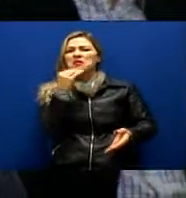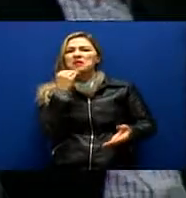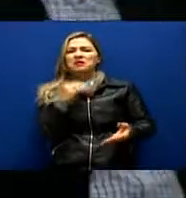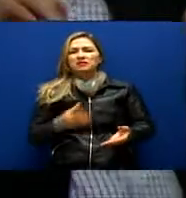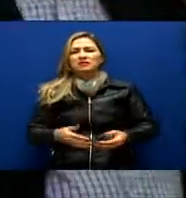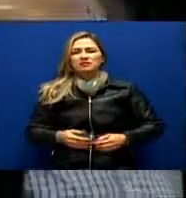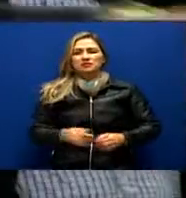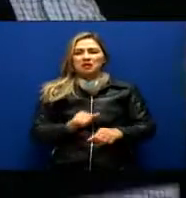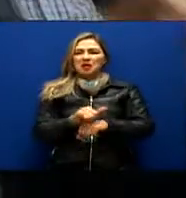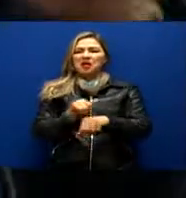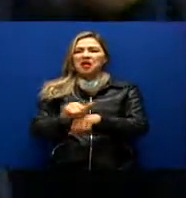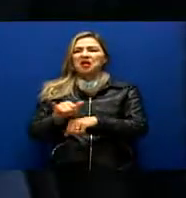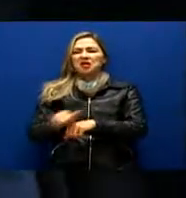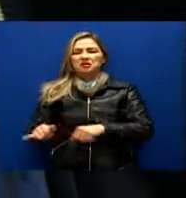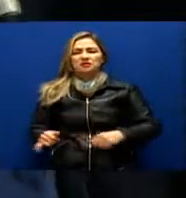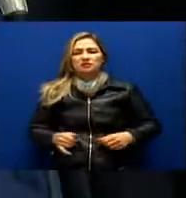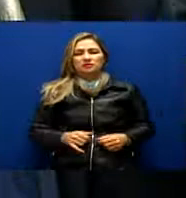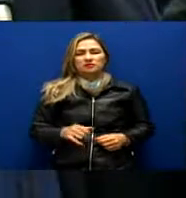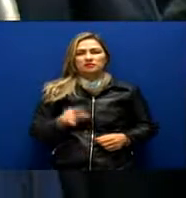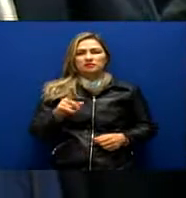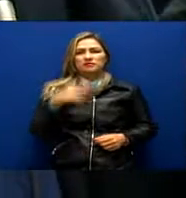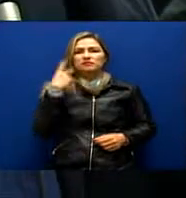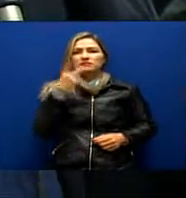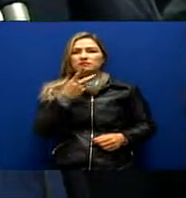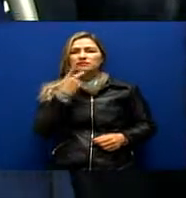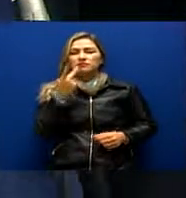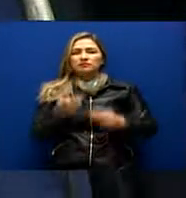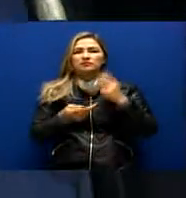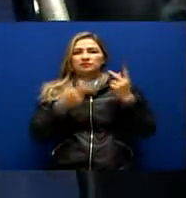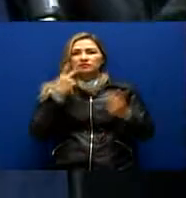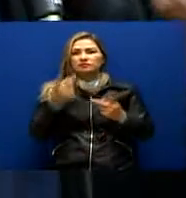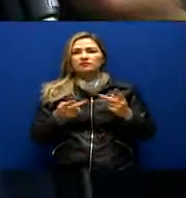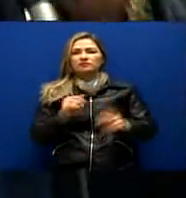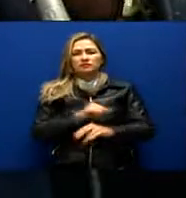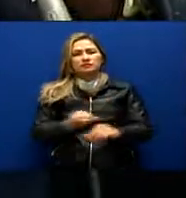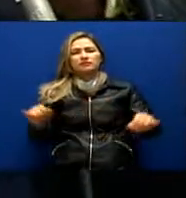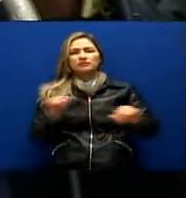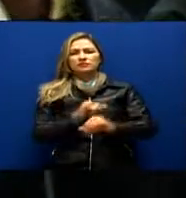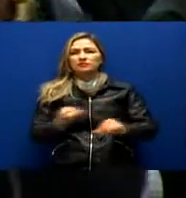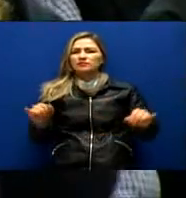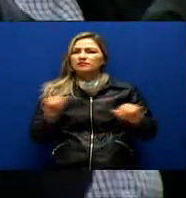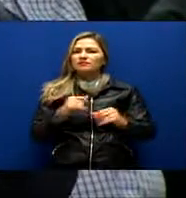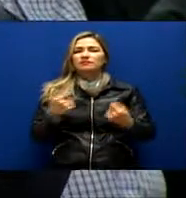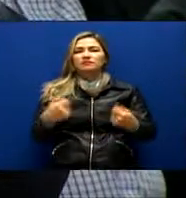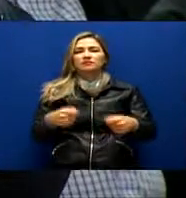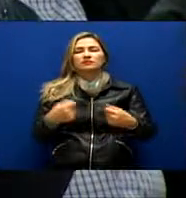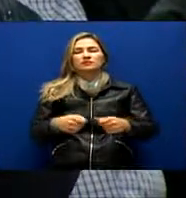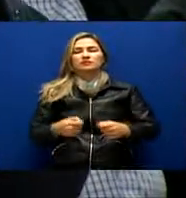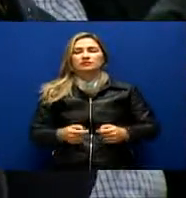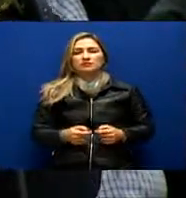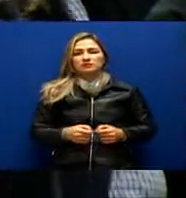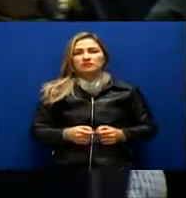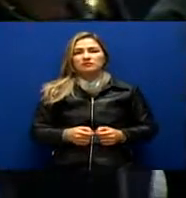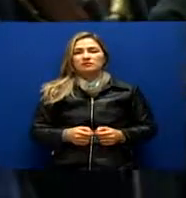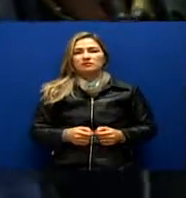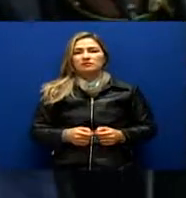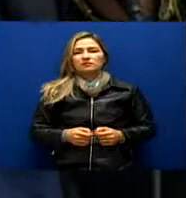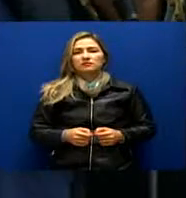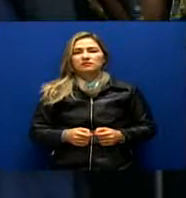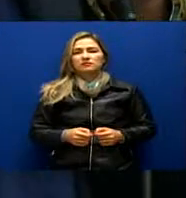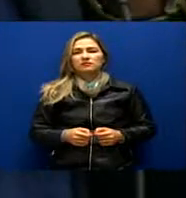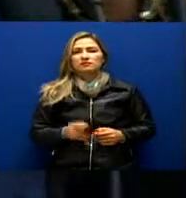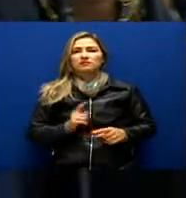fala. Tem que divulgar mais, mas tem que divulgar. Sabe por quê, presidente? Porque